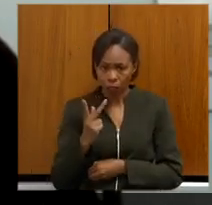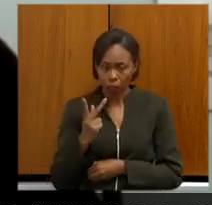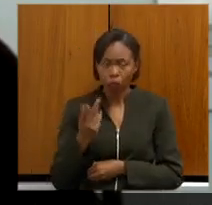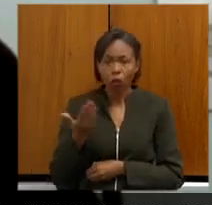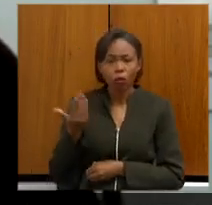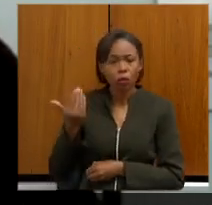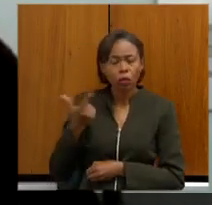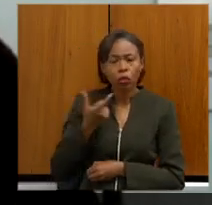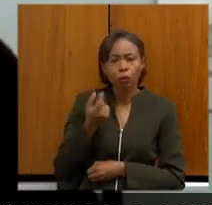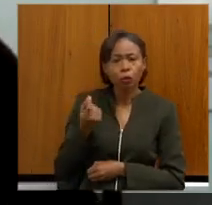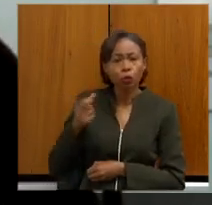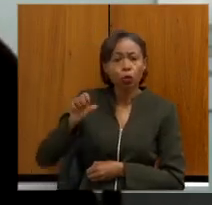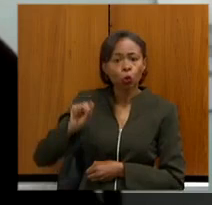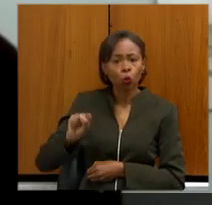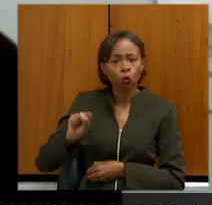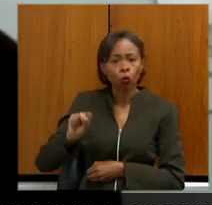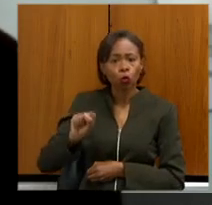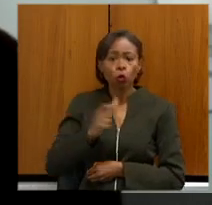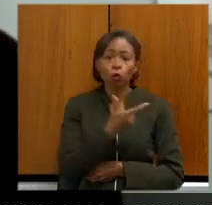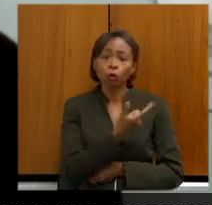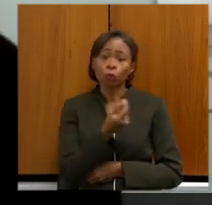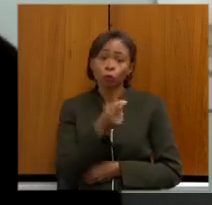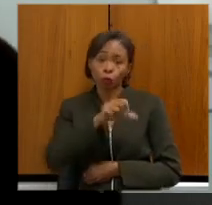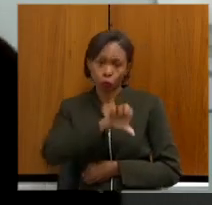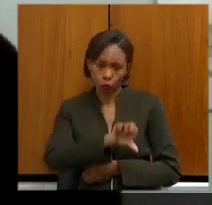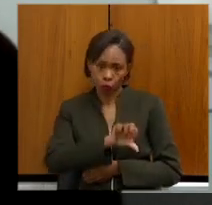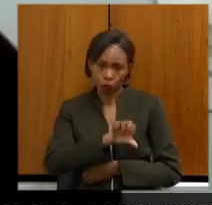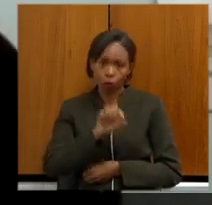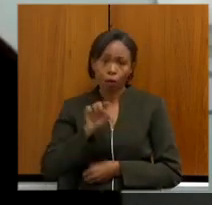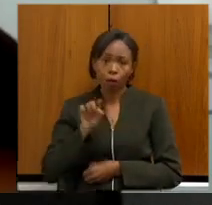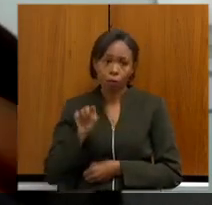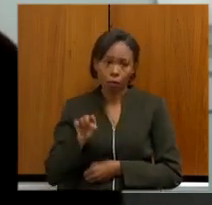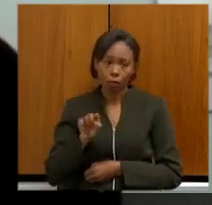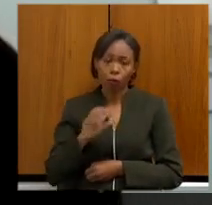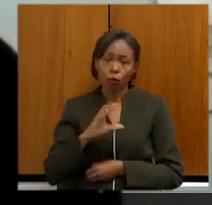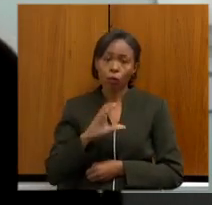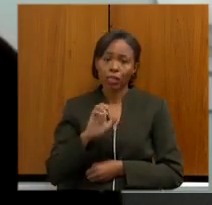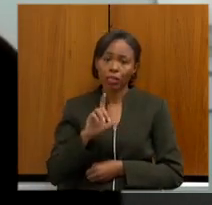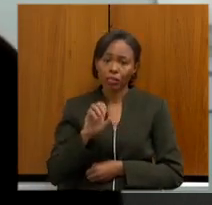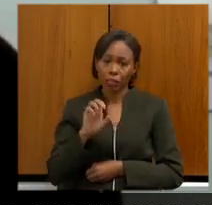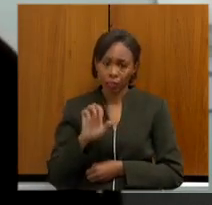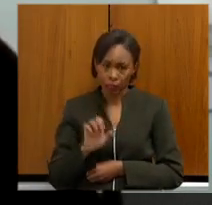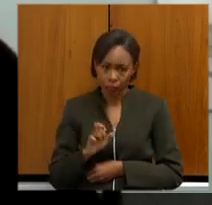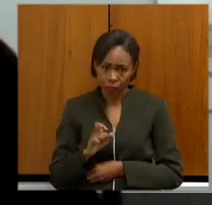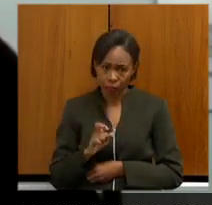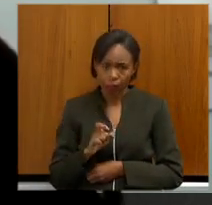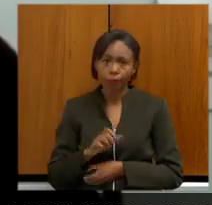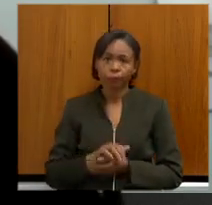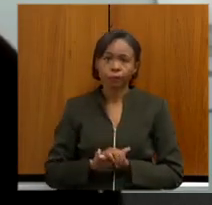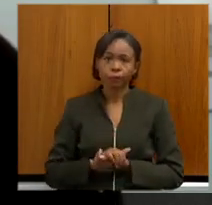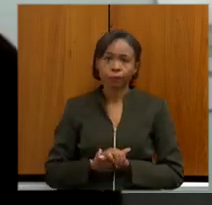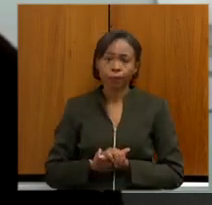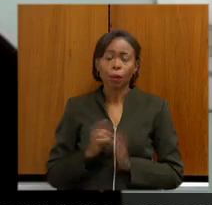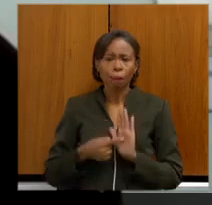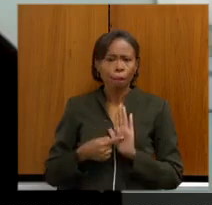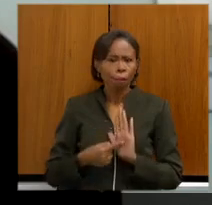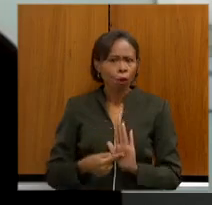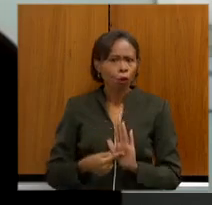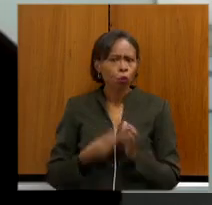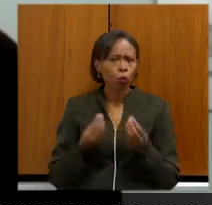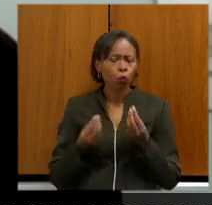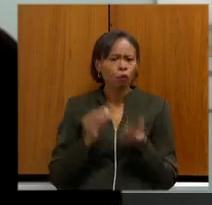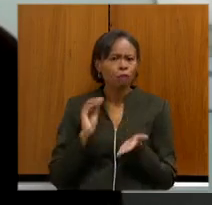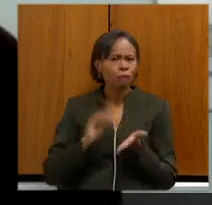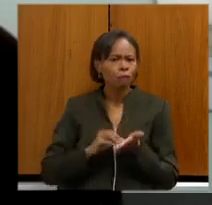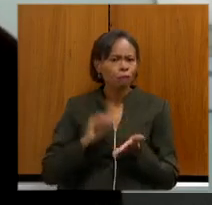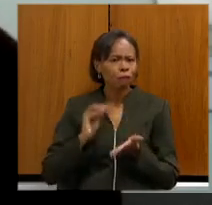2008 2009 pelos e defe ficou gritante a falta de justiça socioterritorial